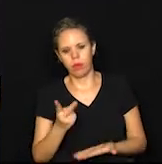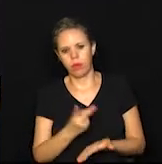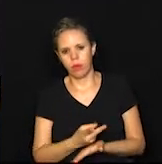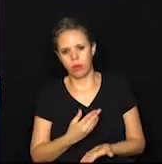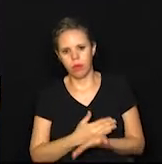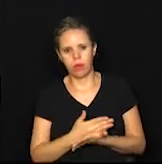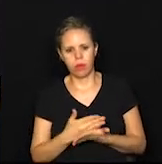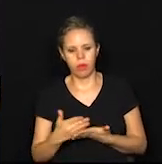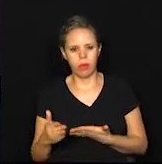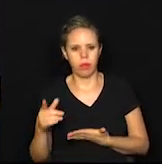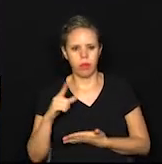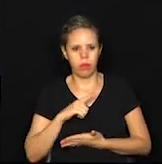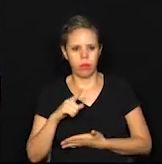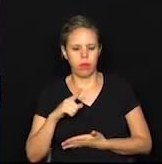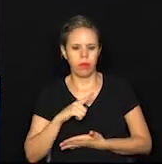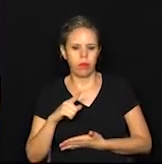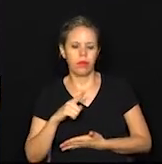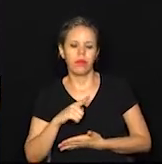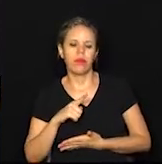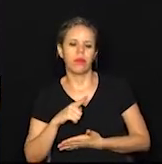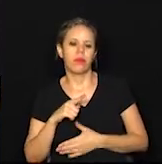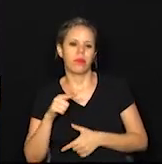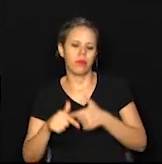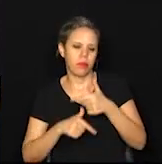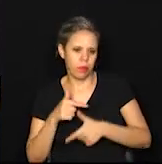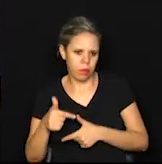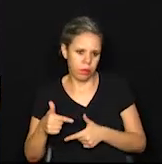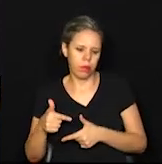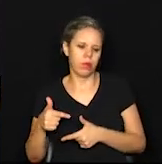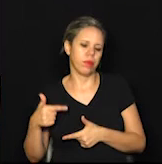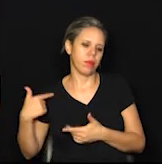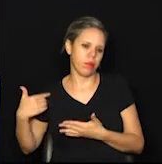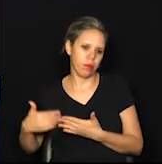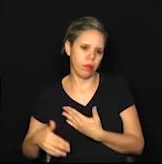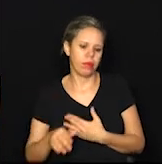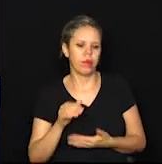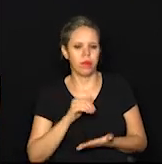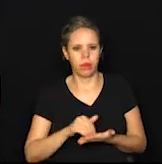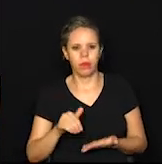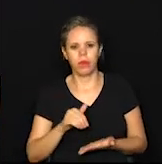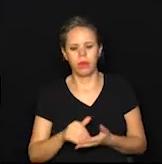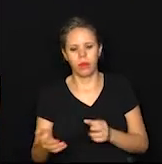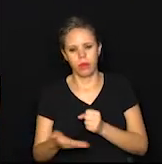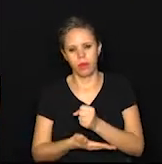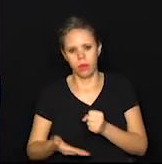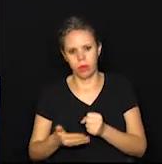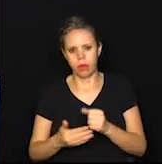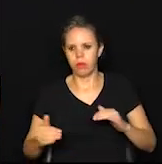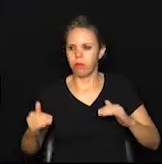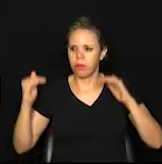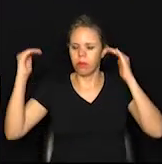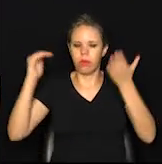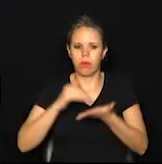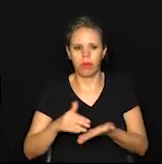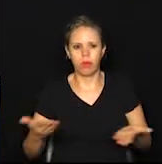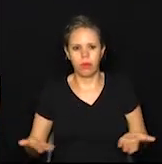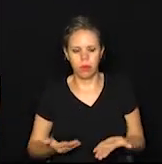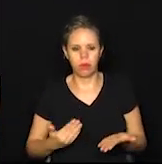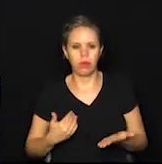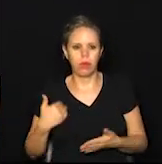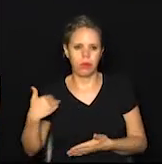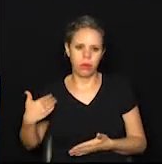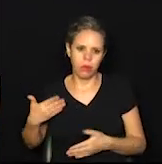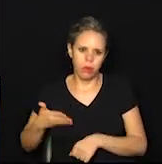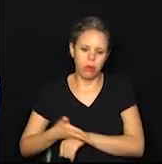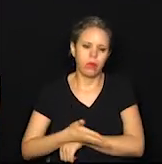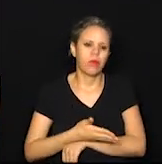Comecei a ter minha caminhada aqui sendo assistente de grandes secretários que por aqui passaram. Então, desde a época que eu entrei,